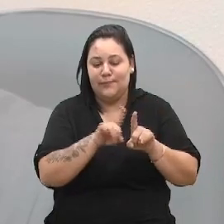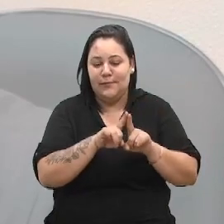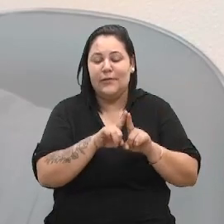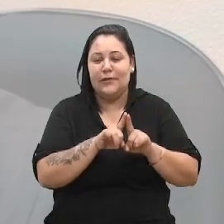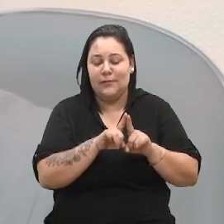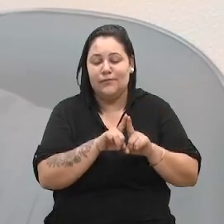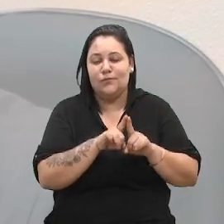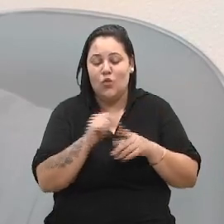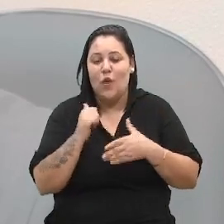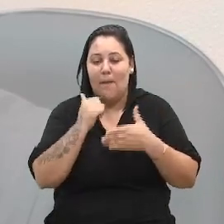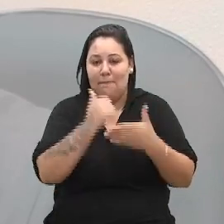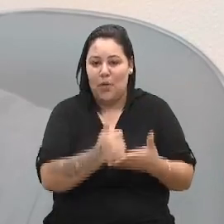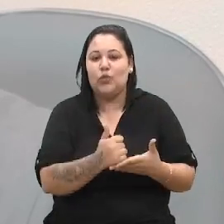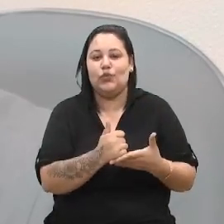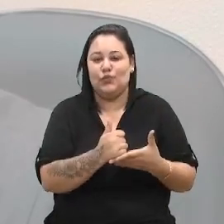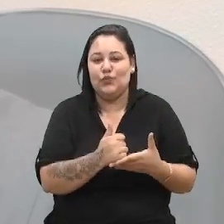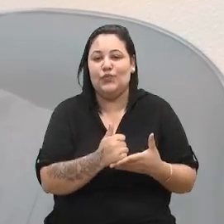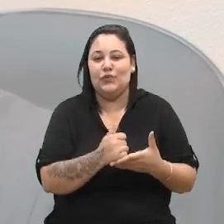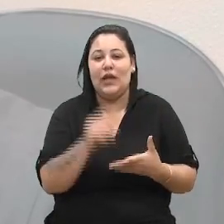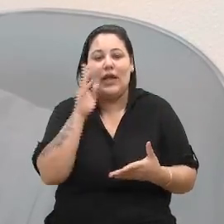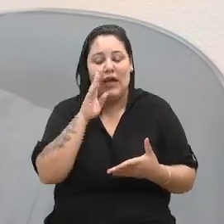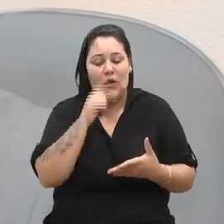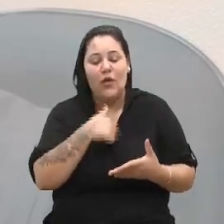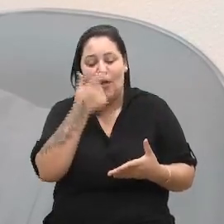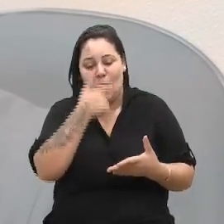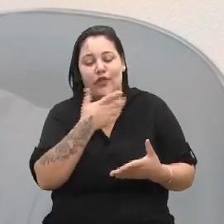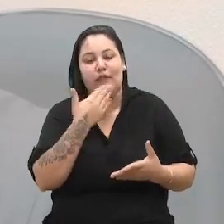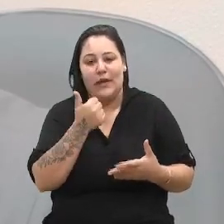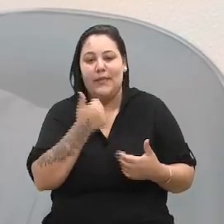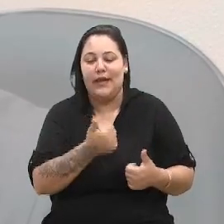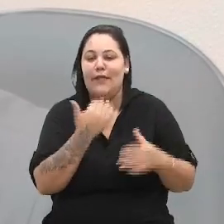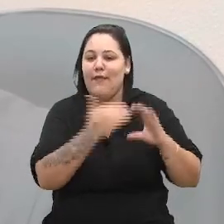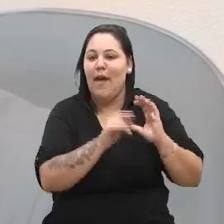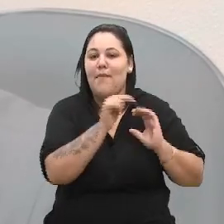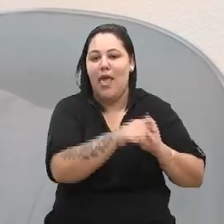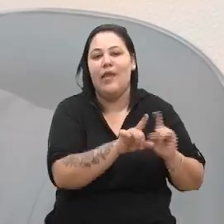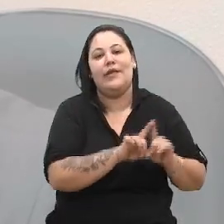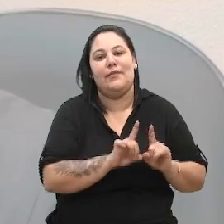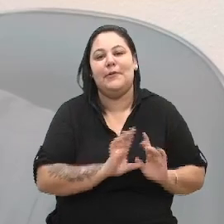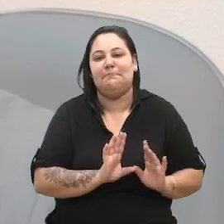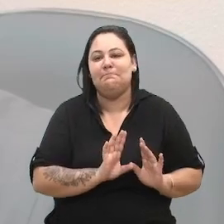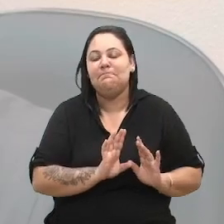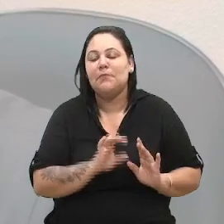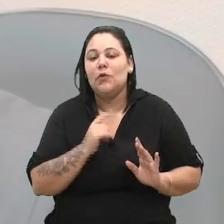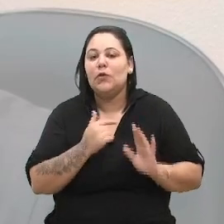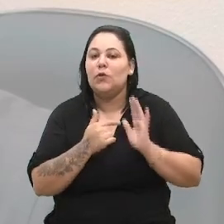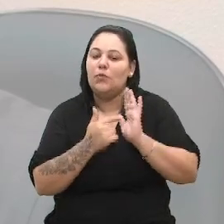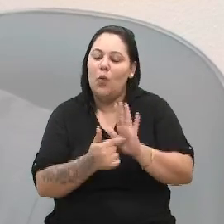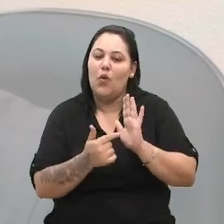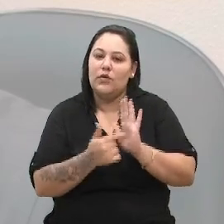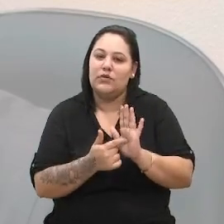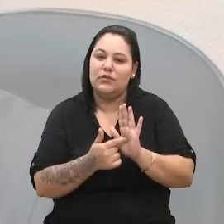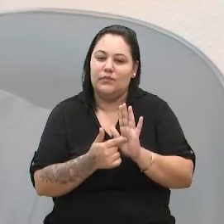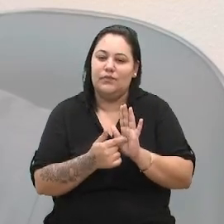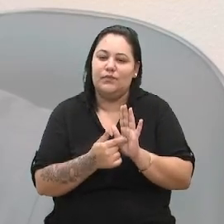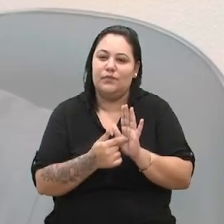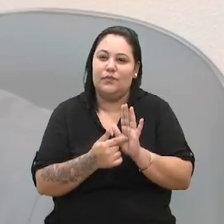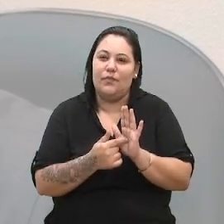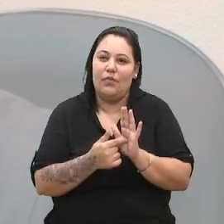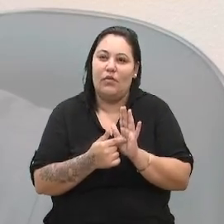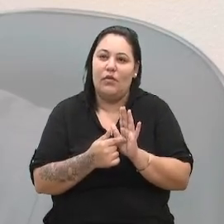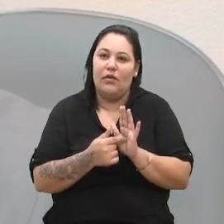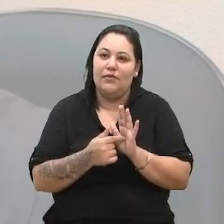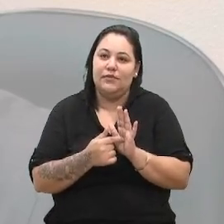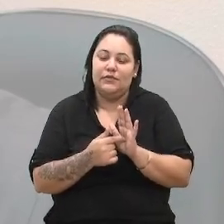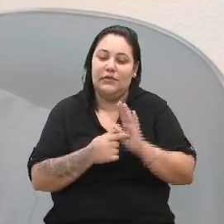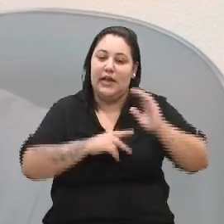situação. Acho que valeria a pena a gente encaminhar também. E o que mostra que a casa está próxima dessas situações, porque